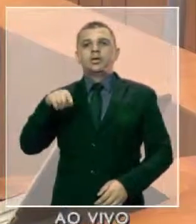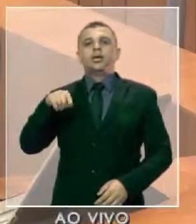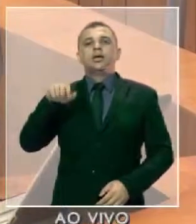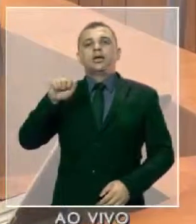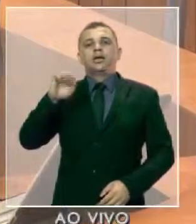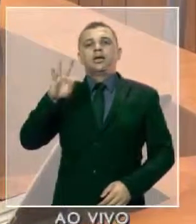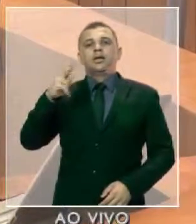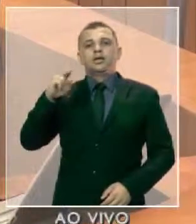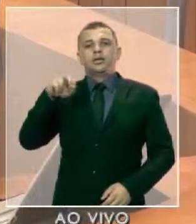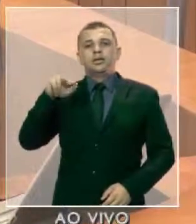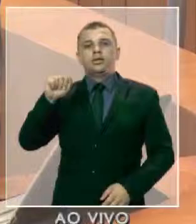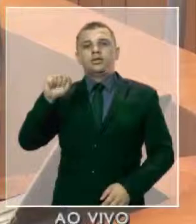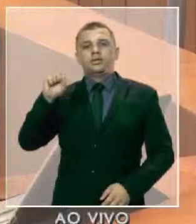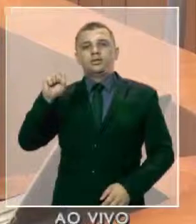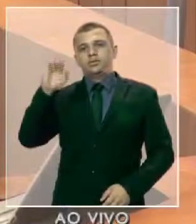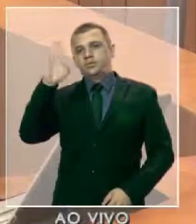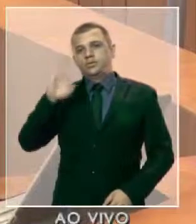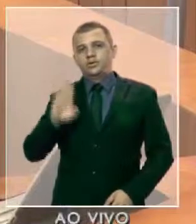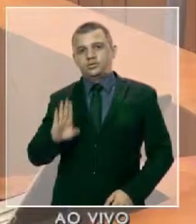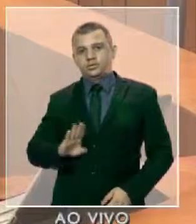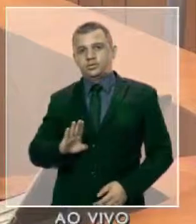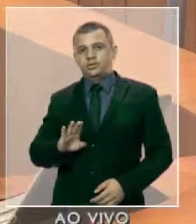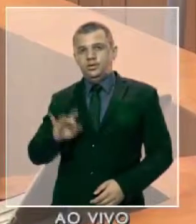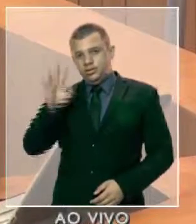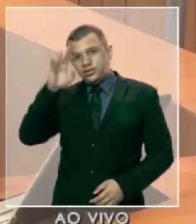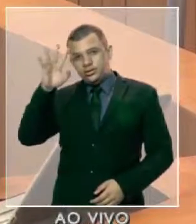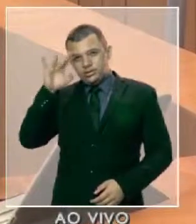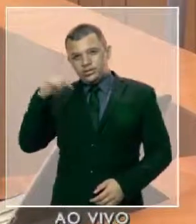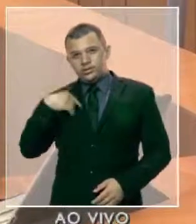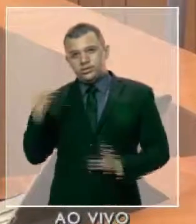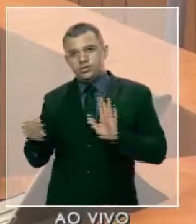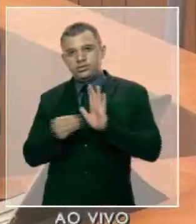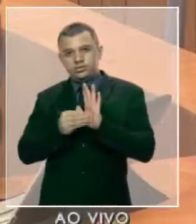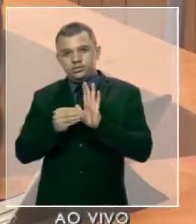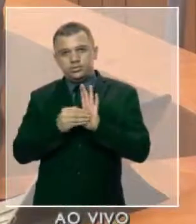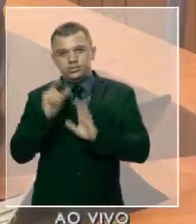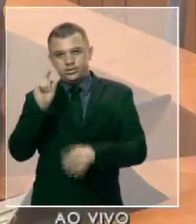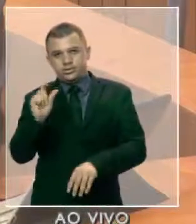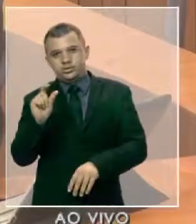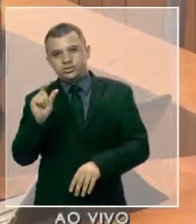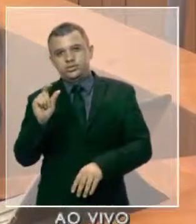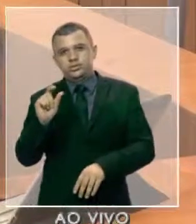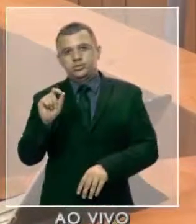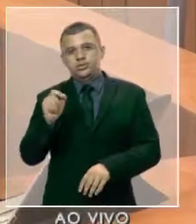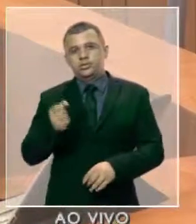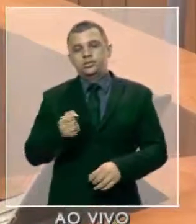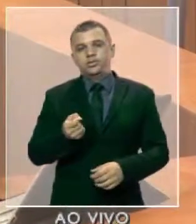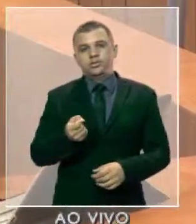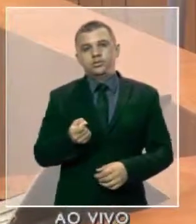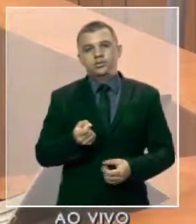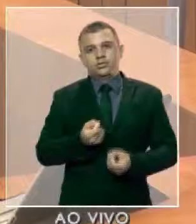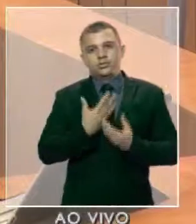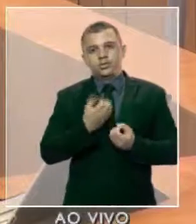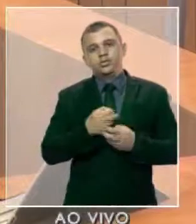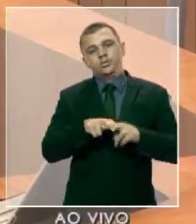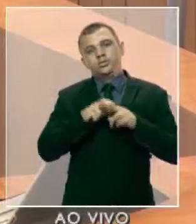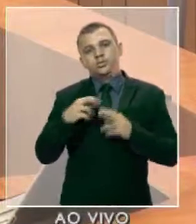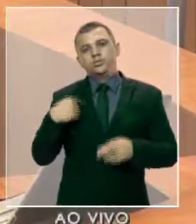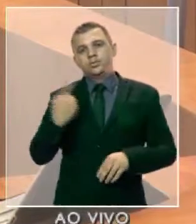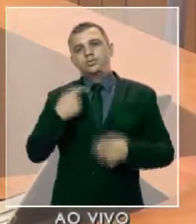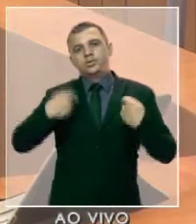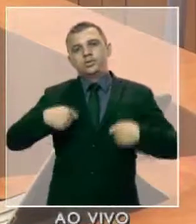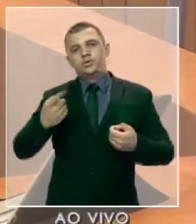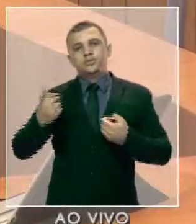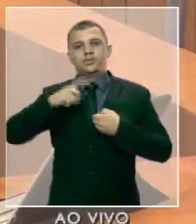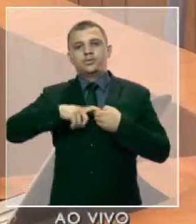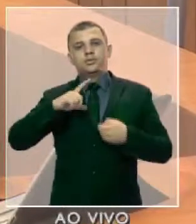é em função disso. Vou citar aqui um trecho dessa poesia, até porque nós precisamos resgatar essa condição. E, certamente,